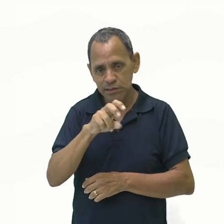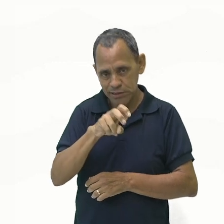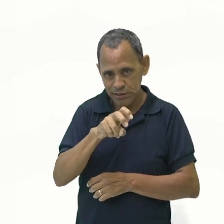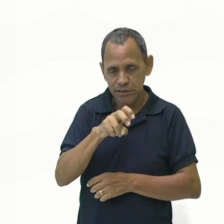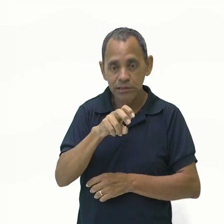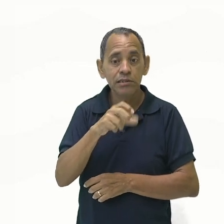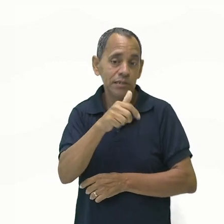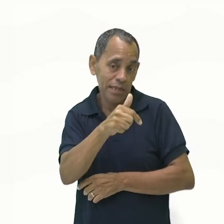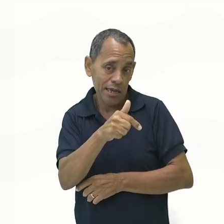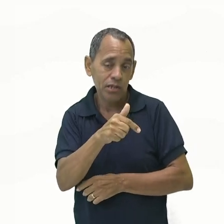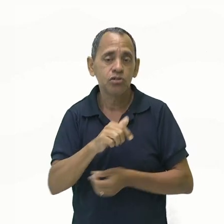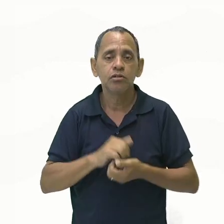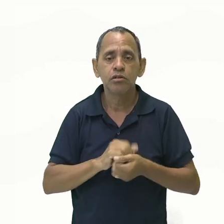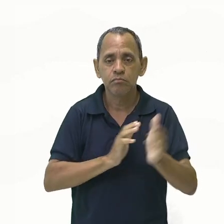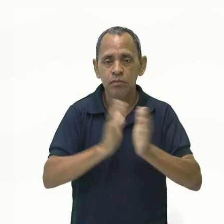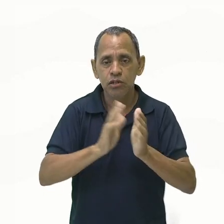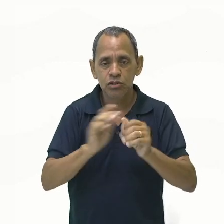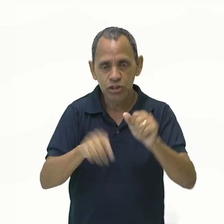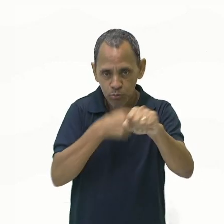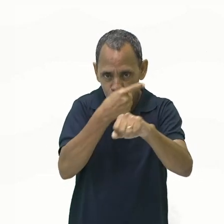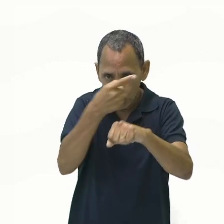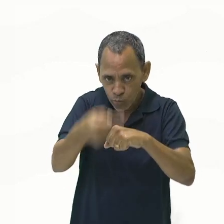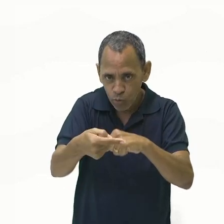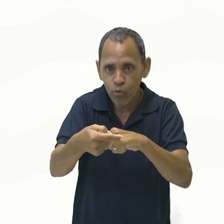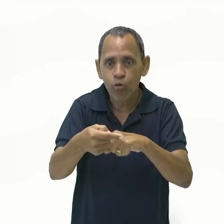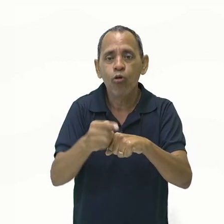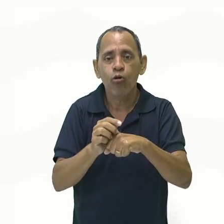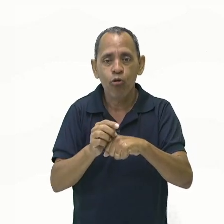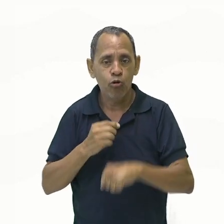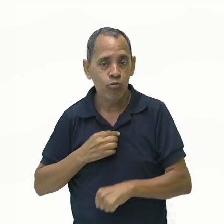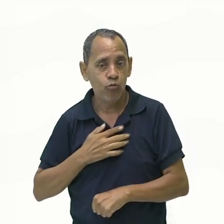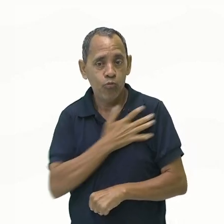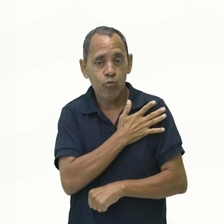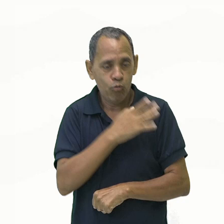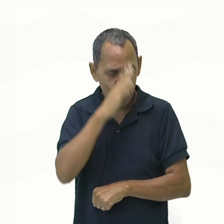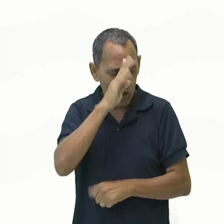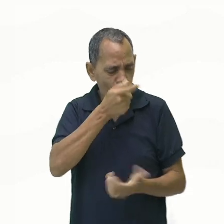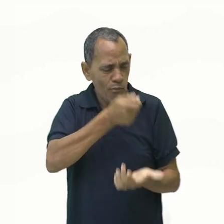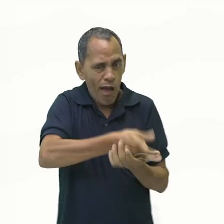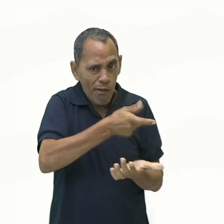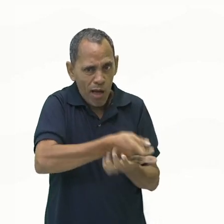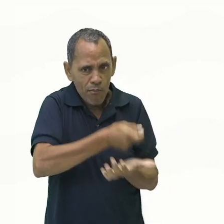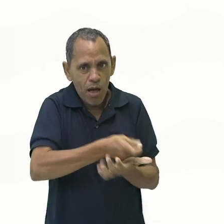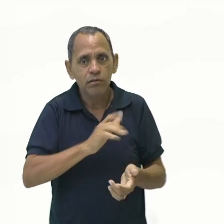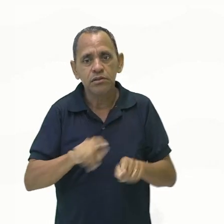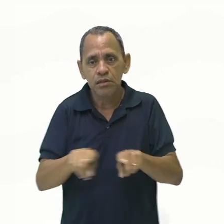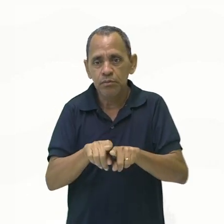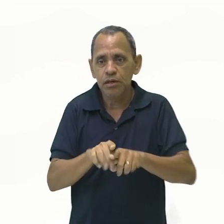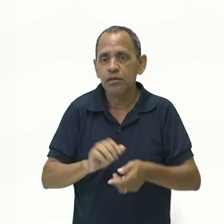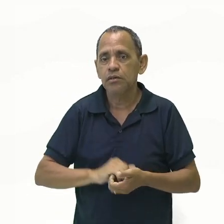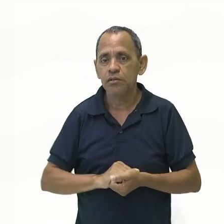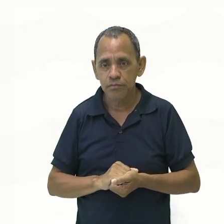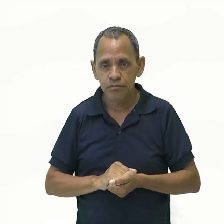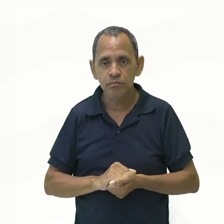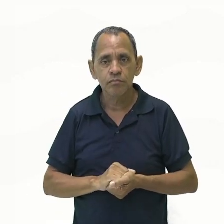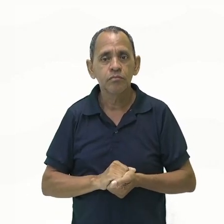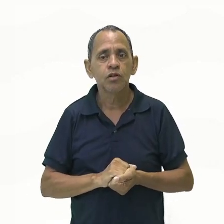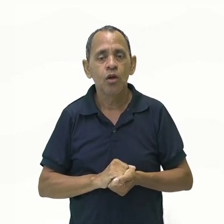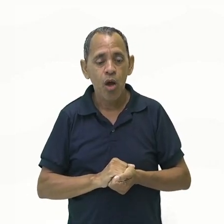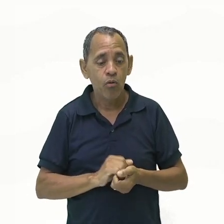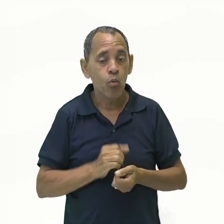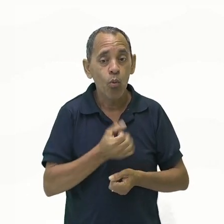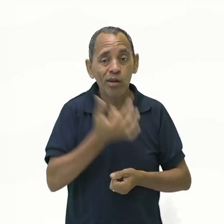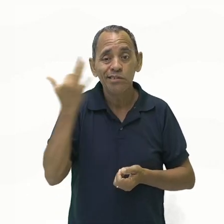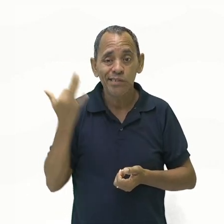democrático no Brasil pós-ditadura militar, que foi uma outra situação, né? A gente observa que a proporção de pobres, de acordo com estudos